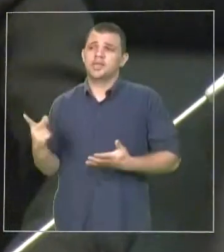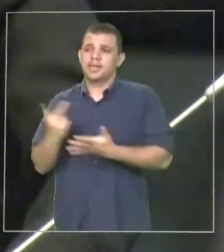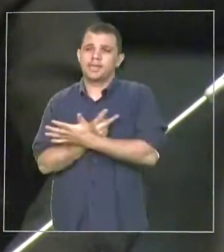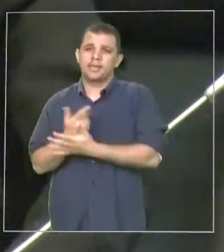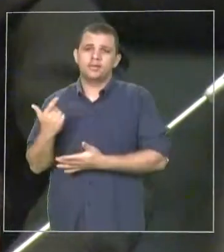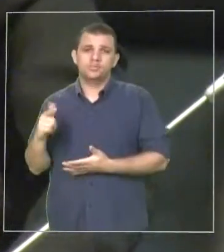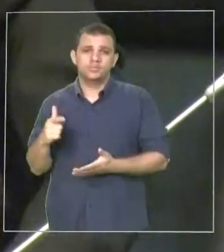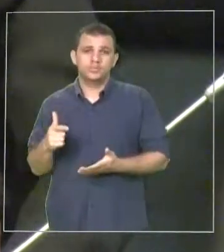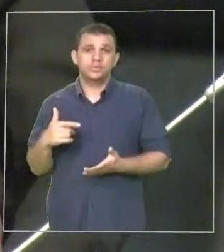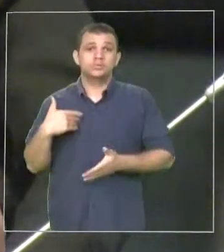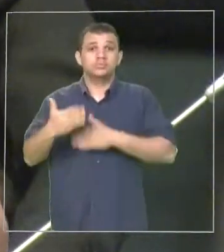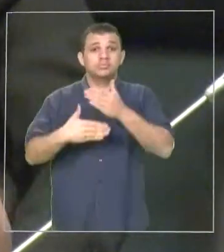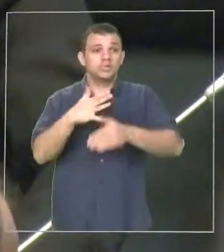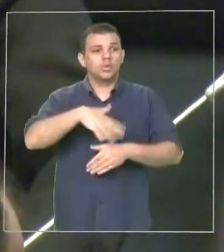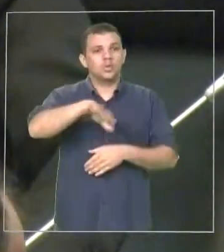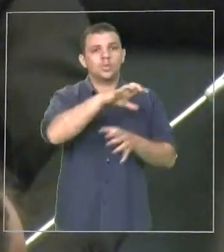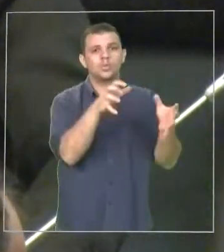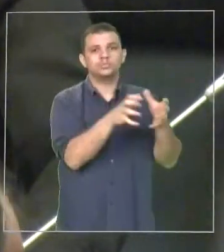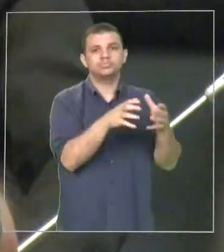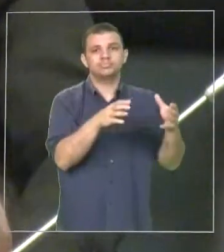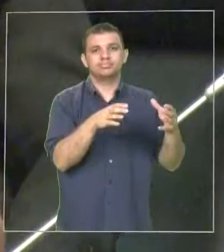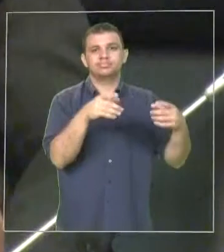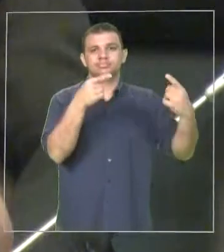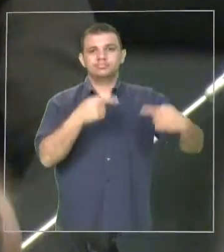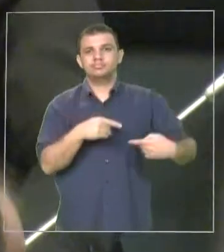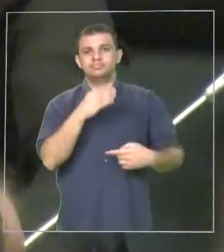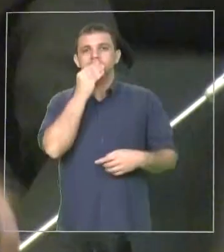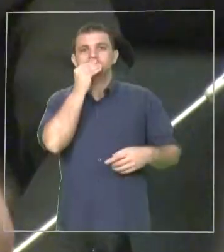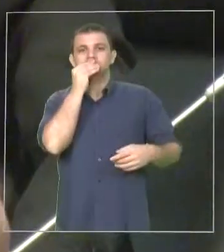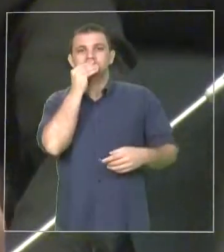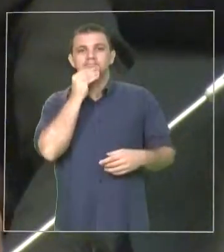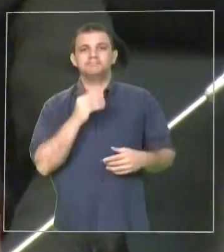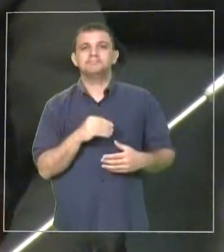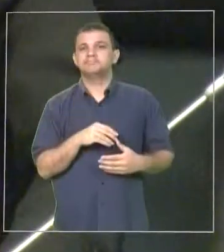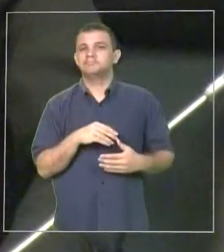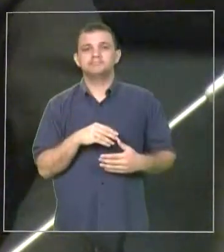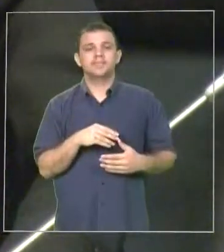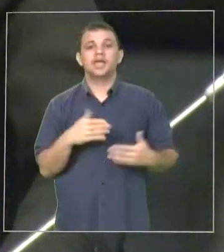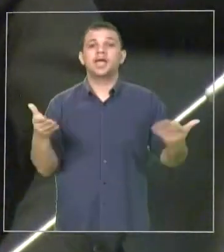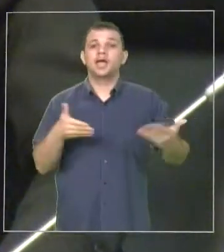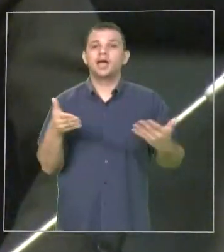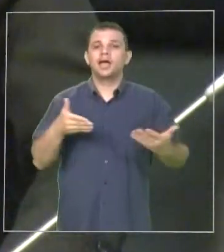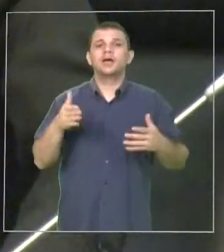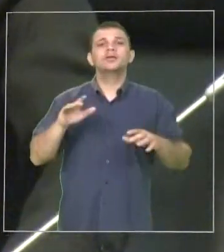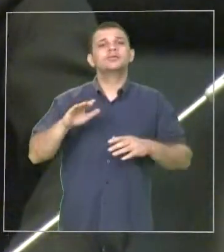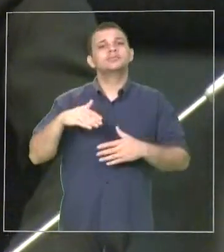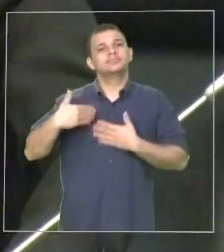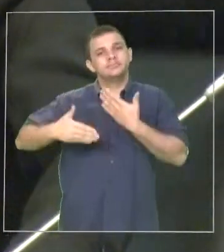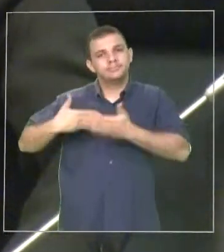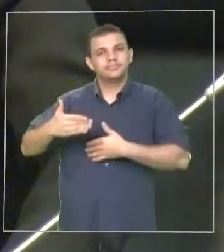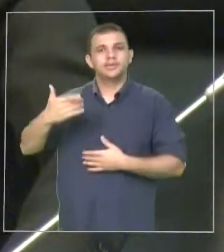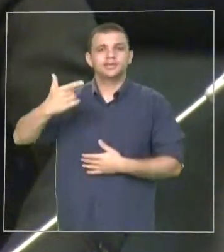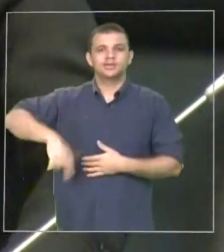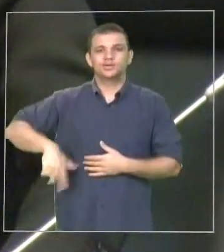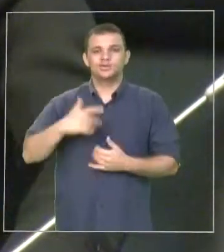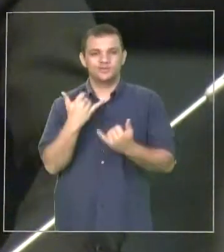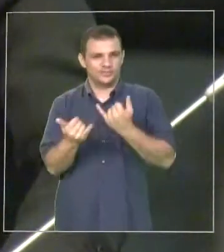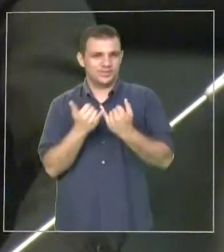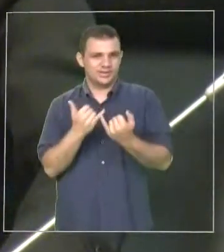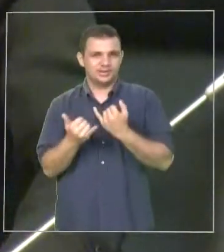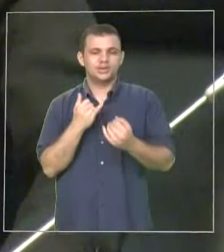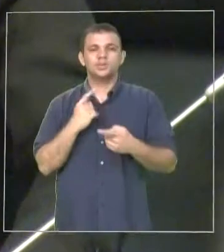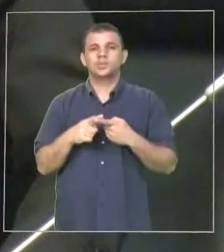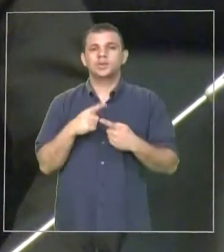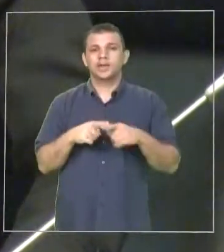agora vem uma situação análoga que tentam vincular as acusações ora